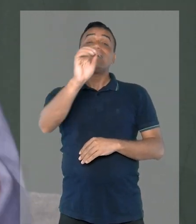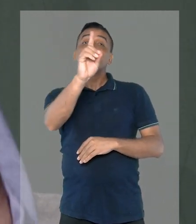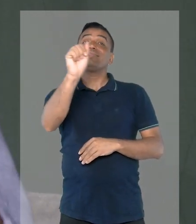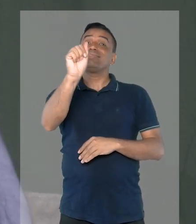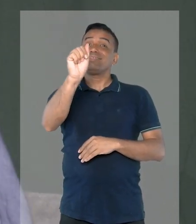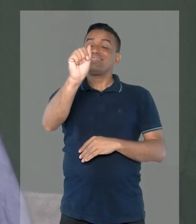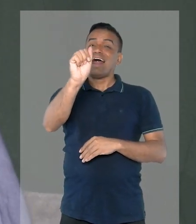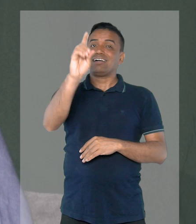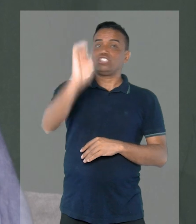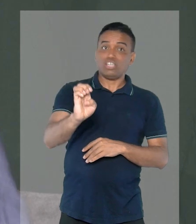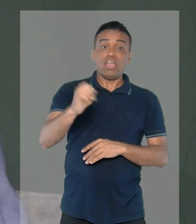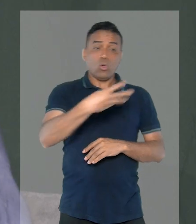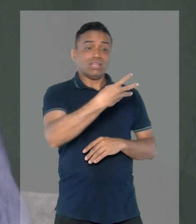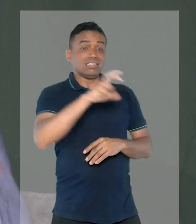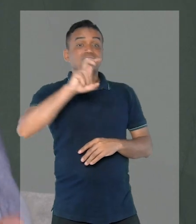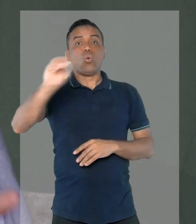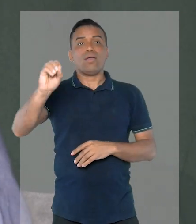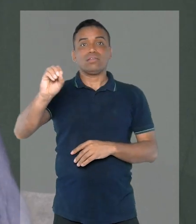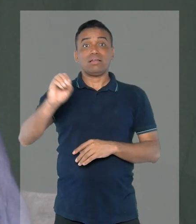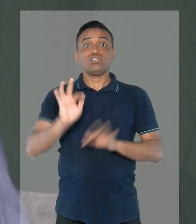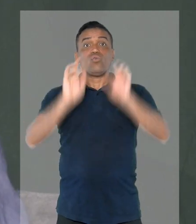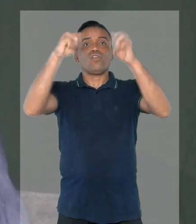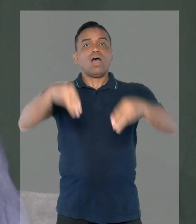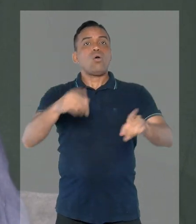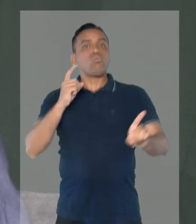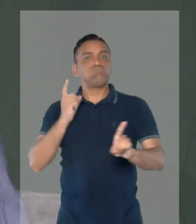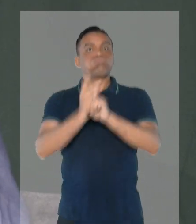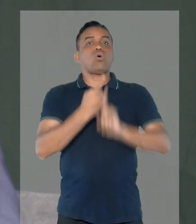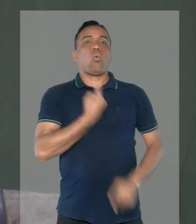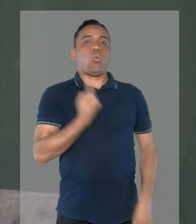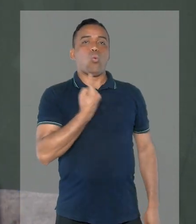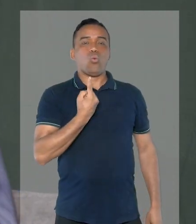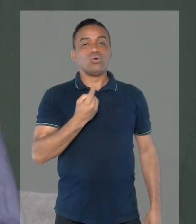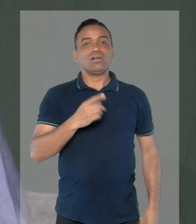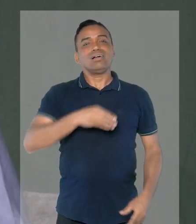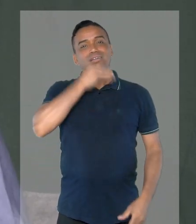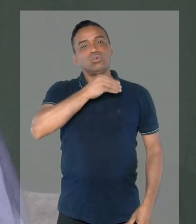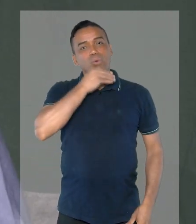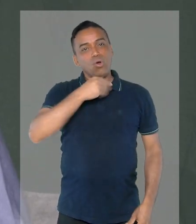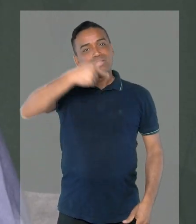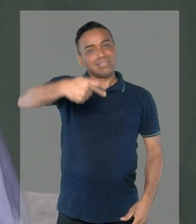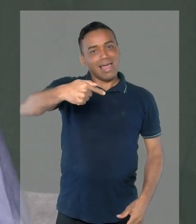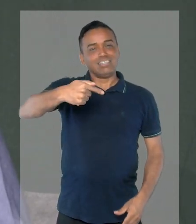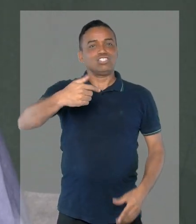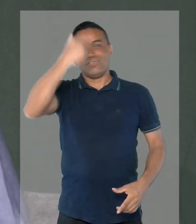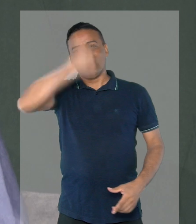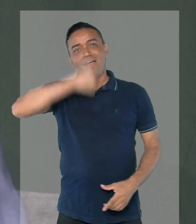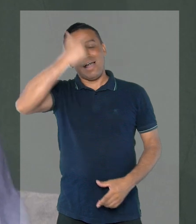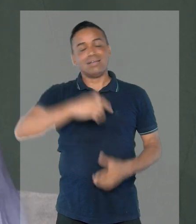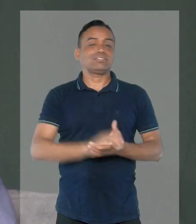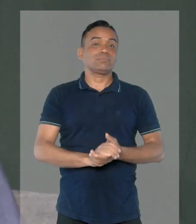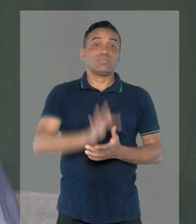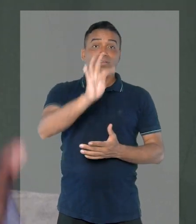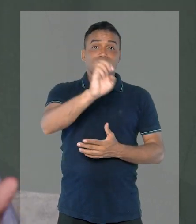sou 350, mas um dia afinal toparei comigo. Então o Drummond com as sete faces, o